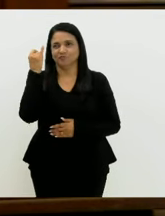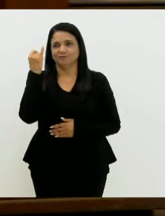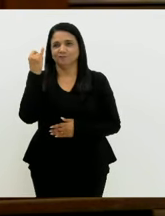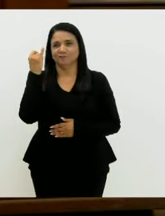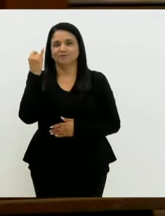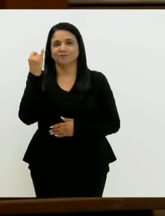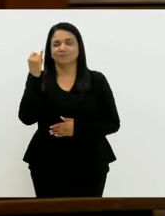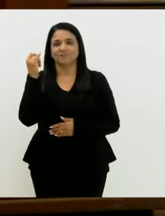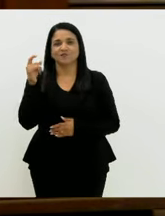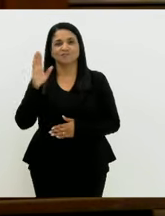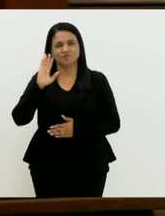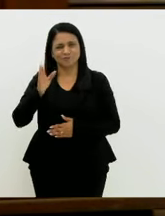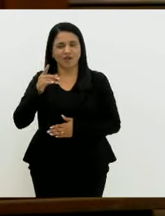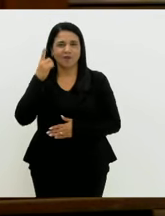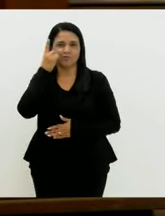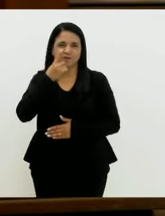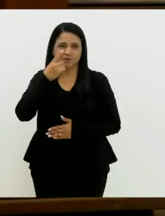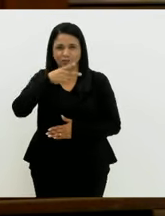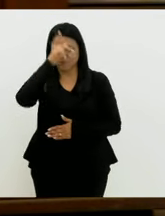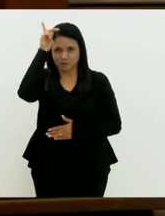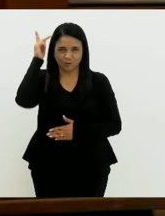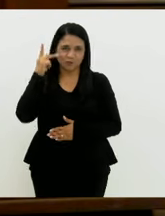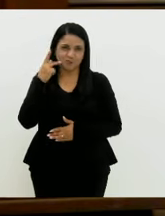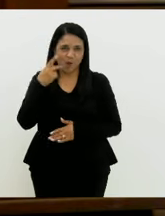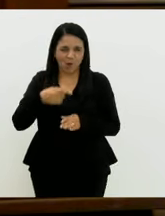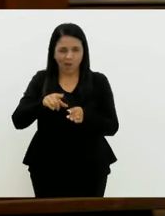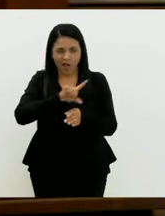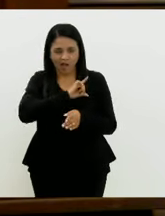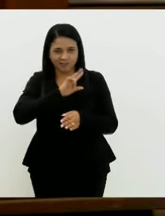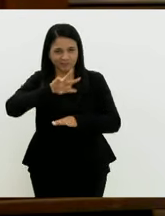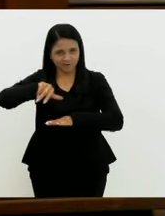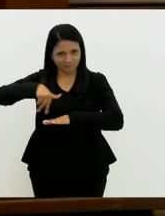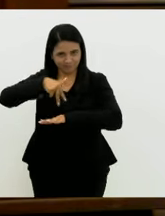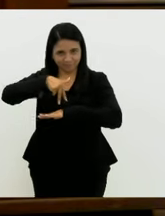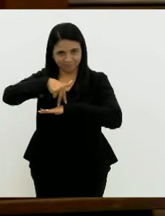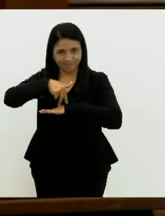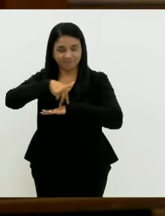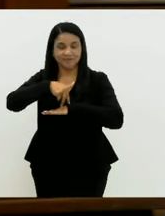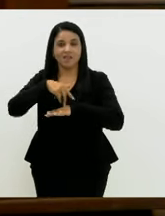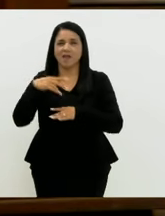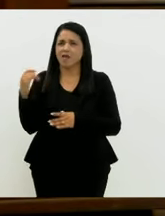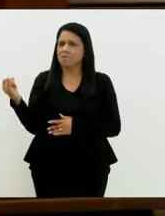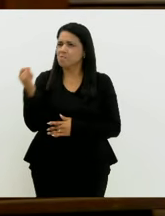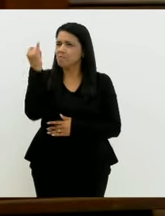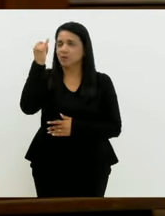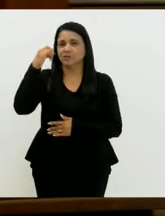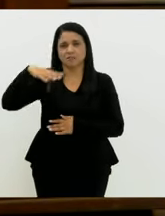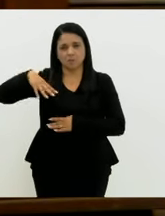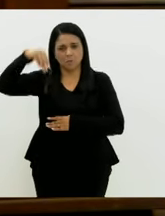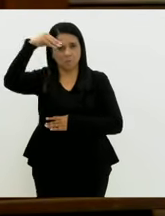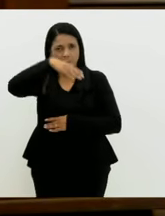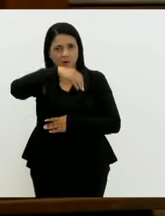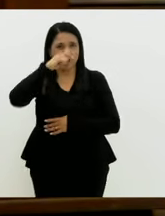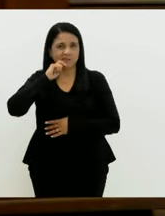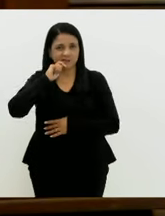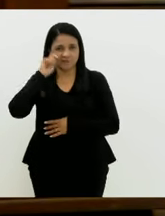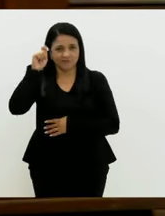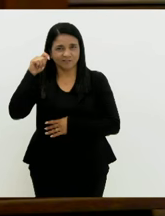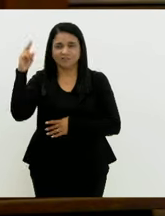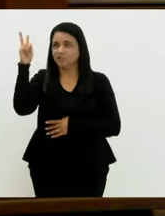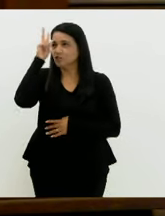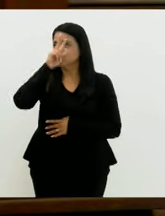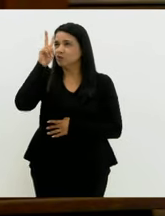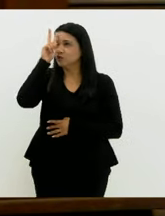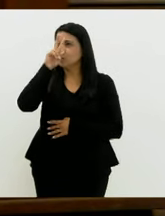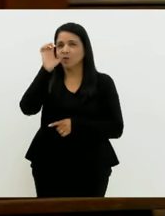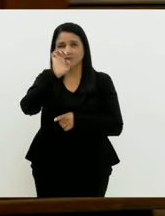o nobre deputado Luiz Paulo, que me antecedeu, da importância do Palácio Tiradentes para a história do nosso estado